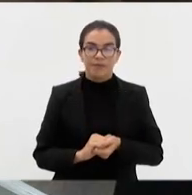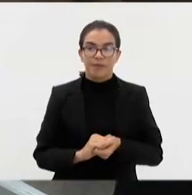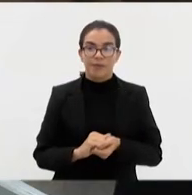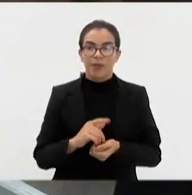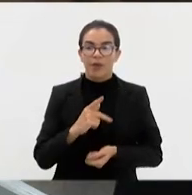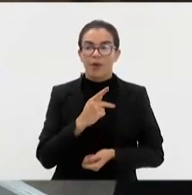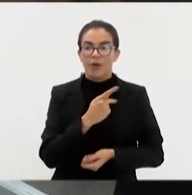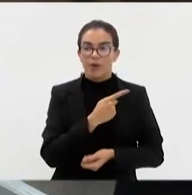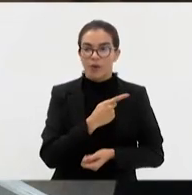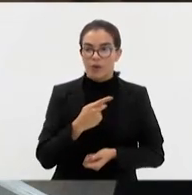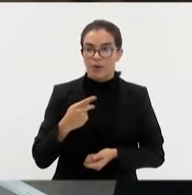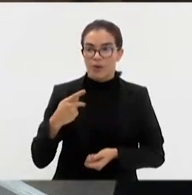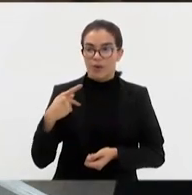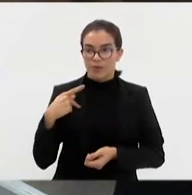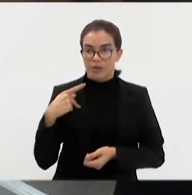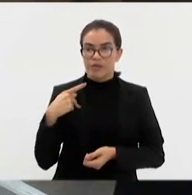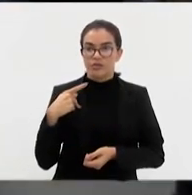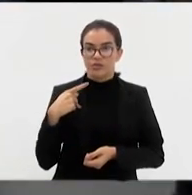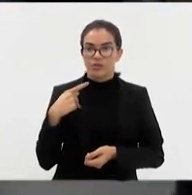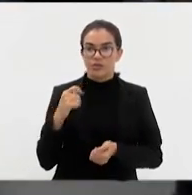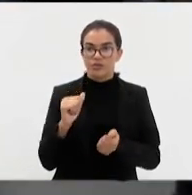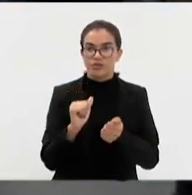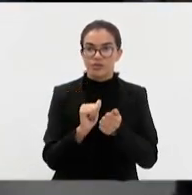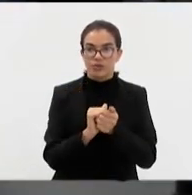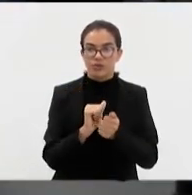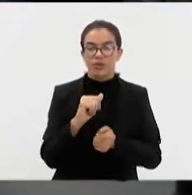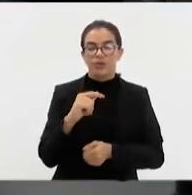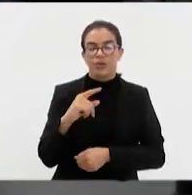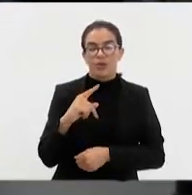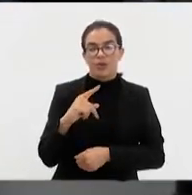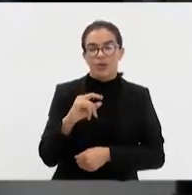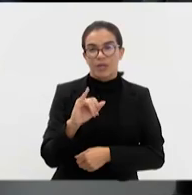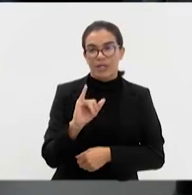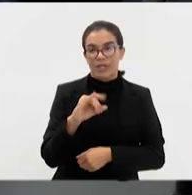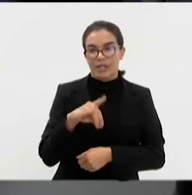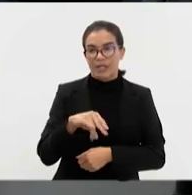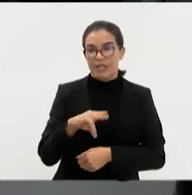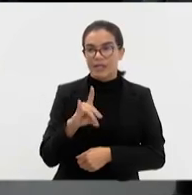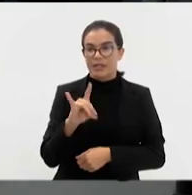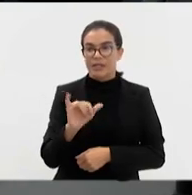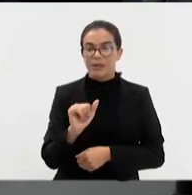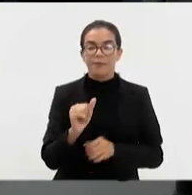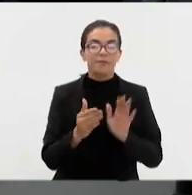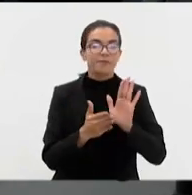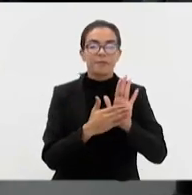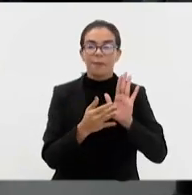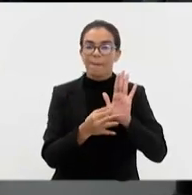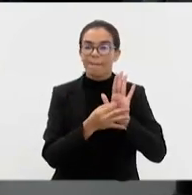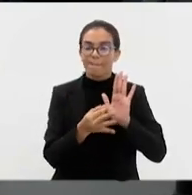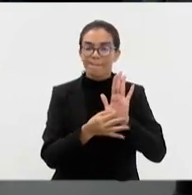pastor, em nome da deputada Índia, me procurou e propôs